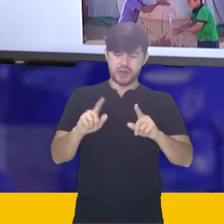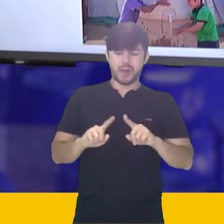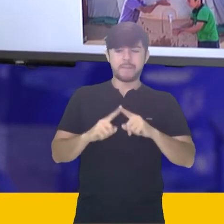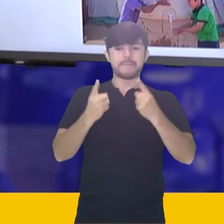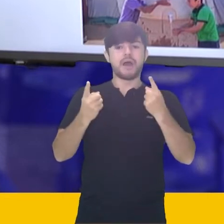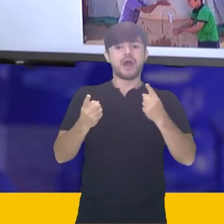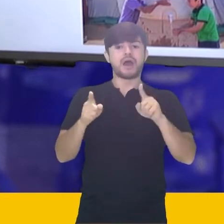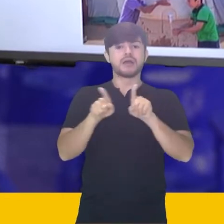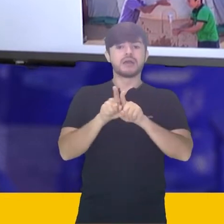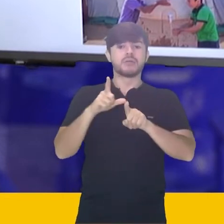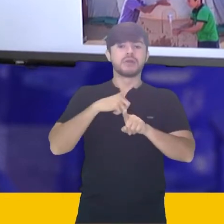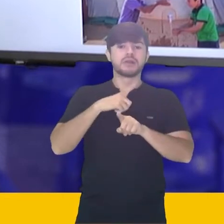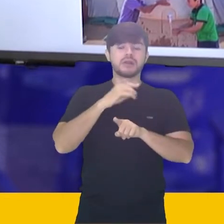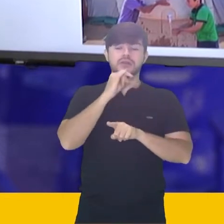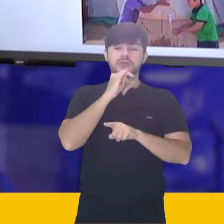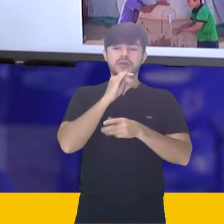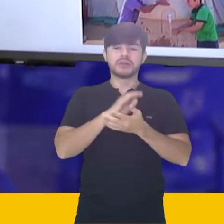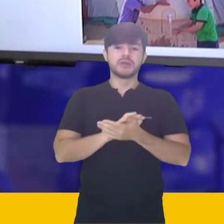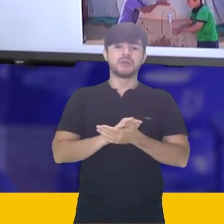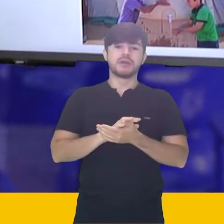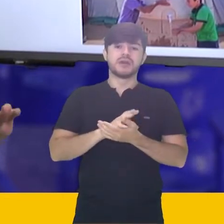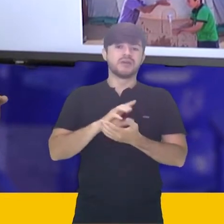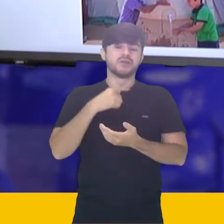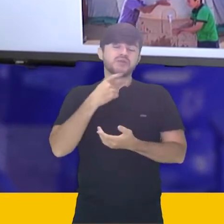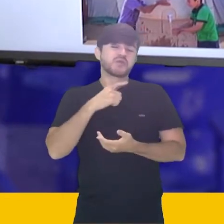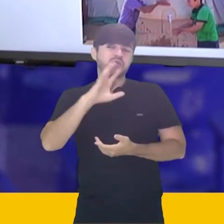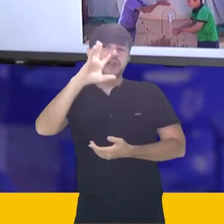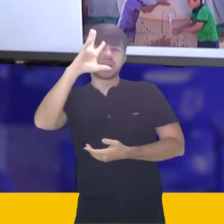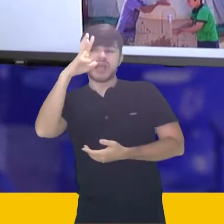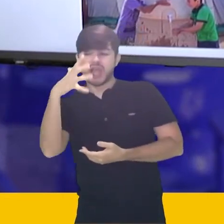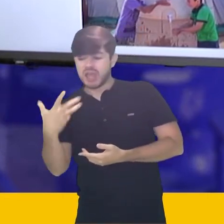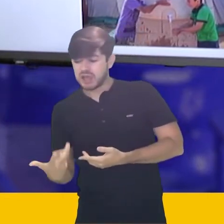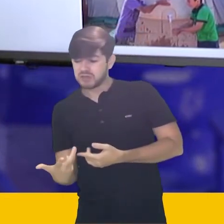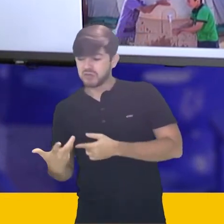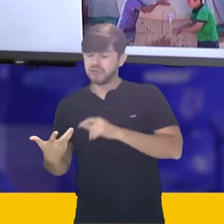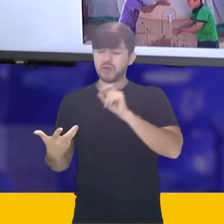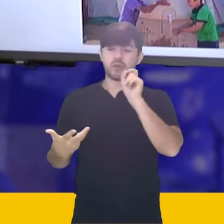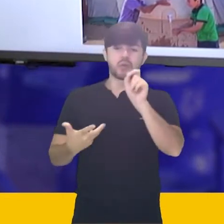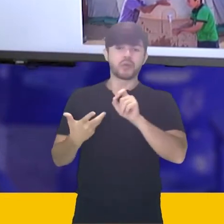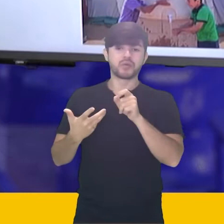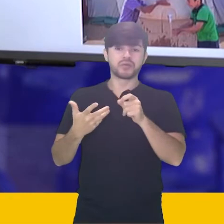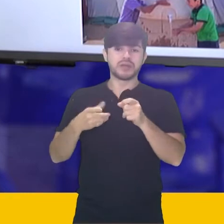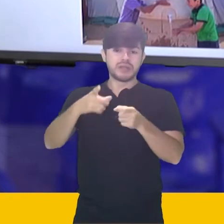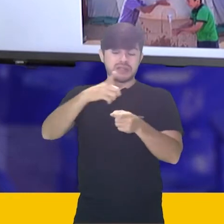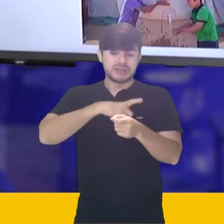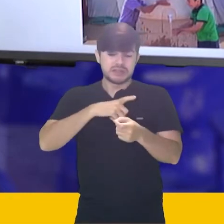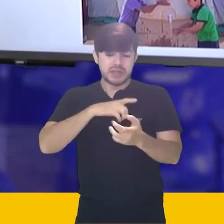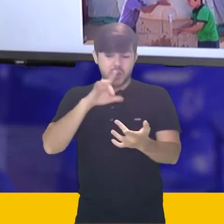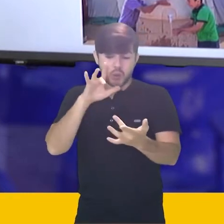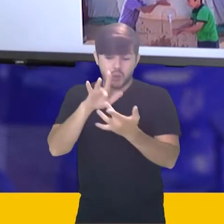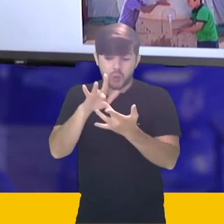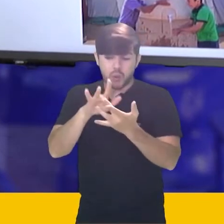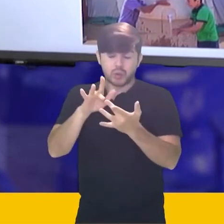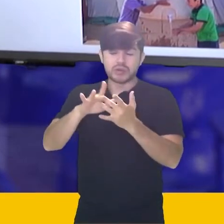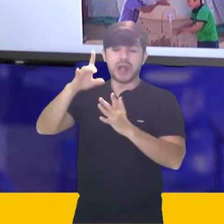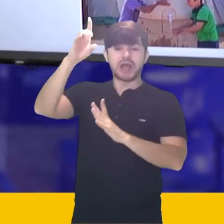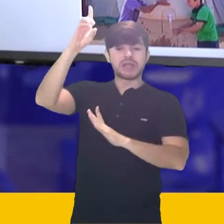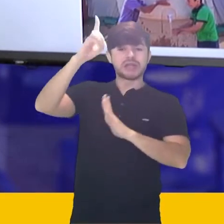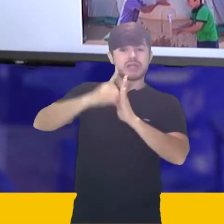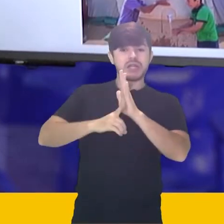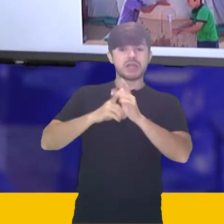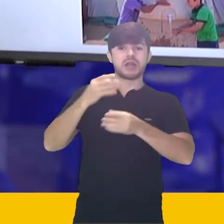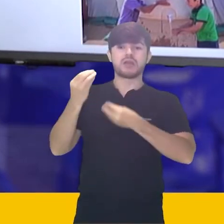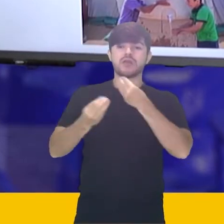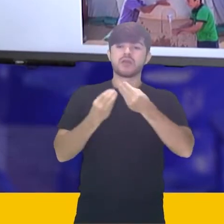mesmo tempo isso não resolve algumas questões que são questões de acesso a alguns direitos, né?